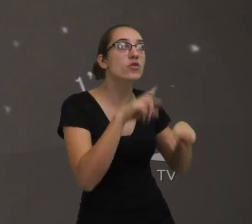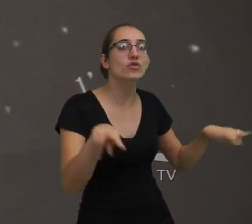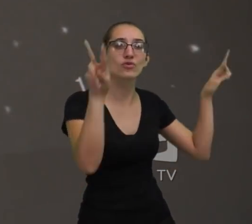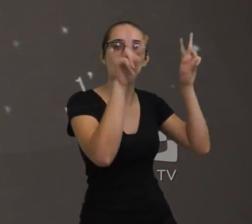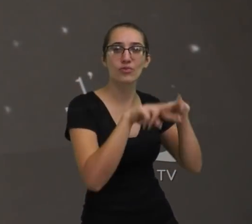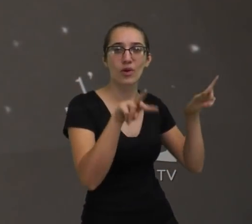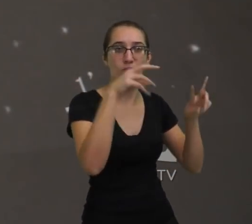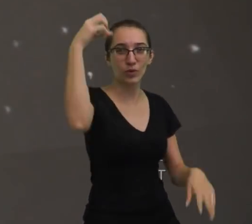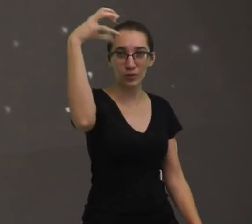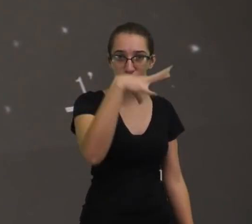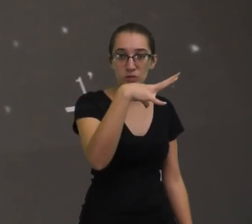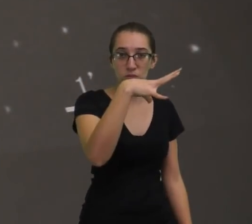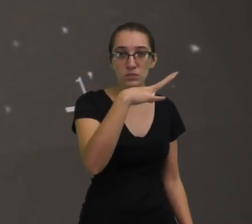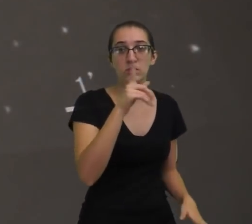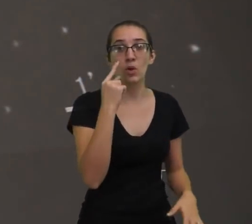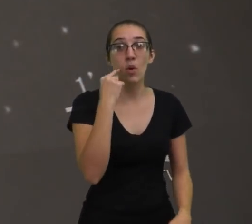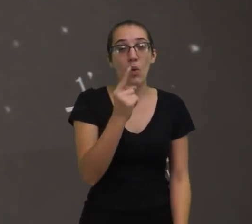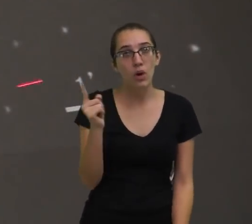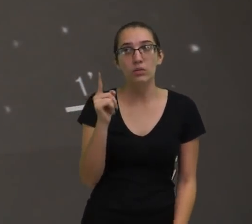aqui, tá